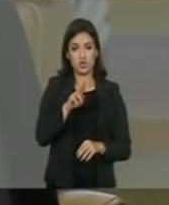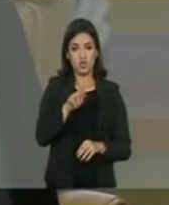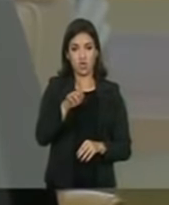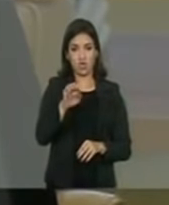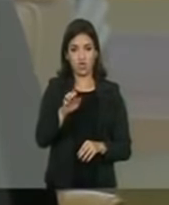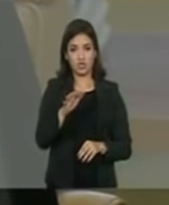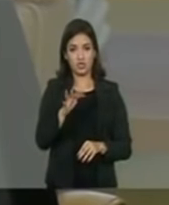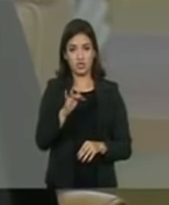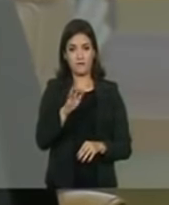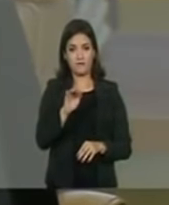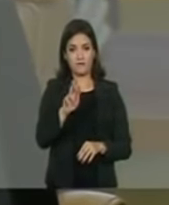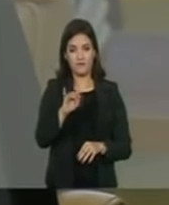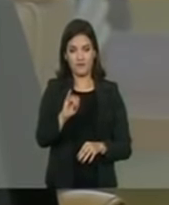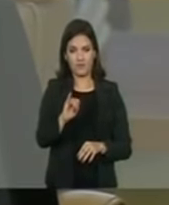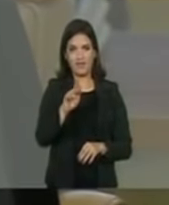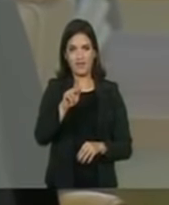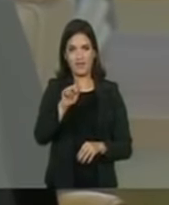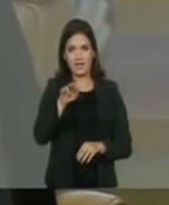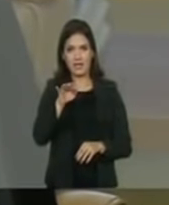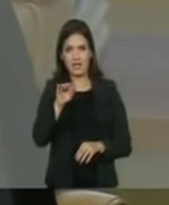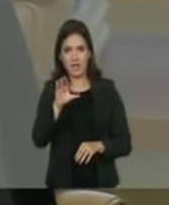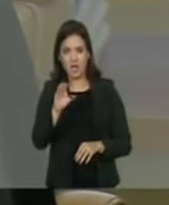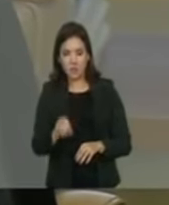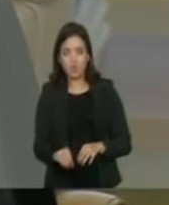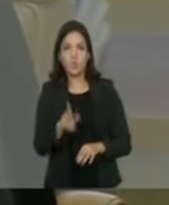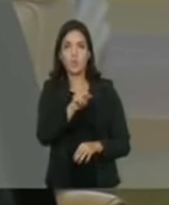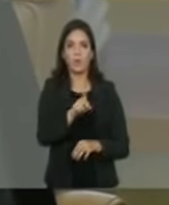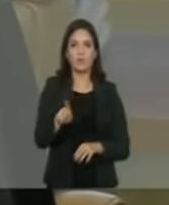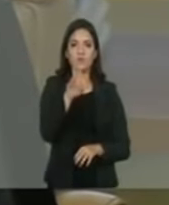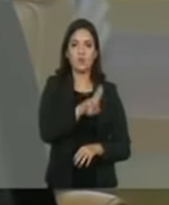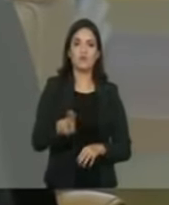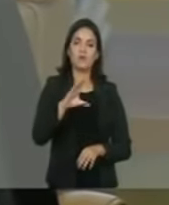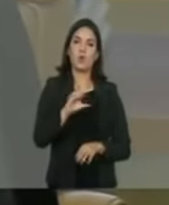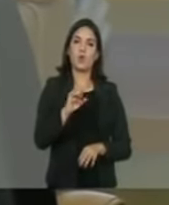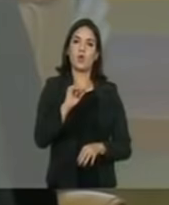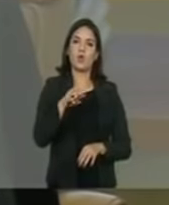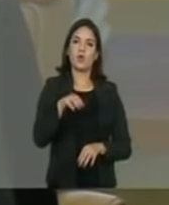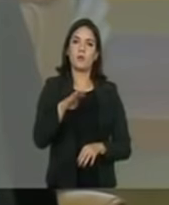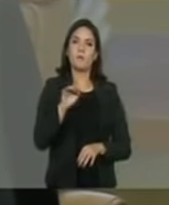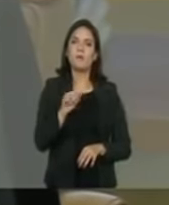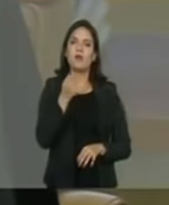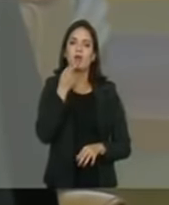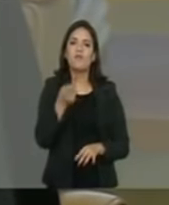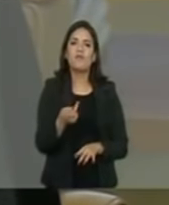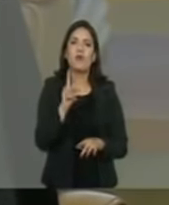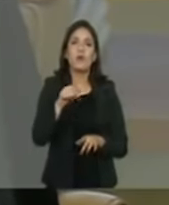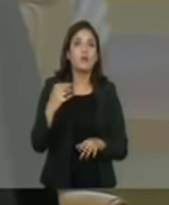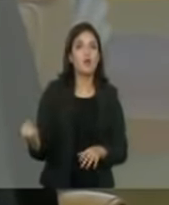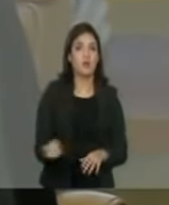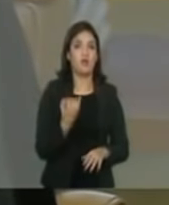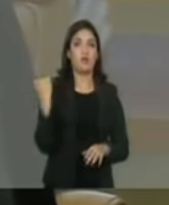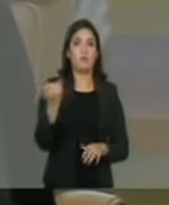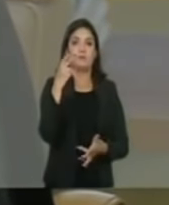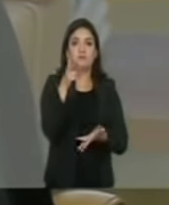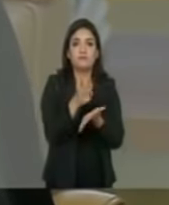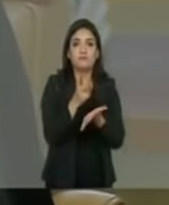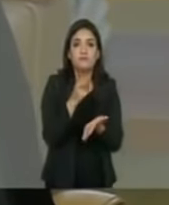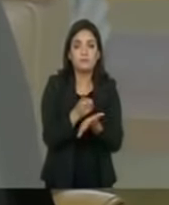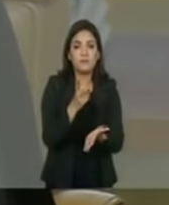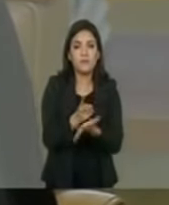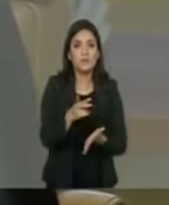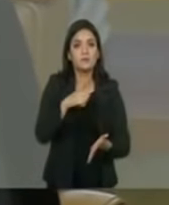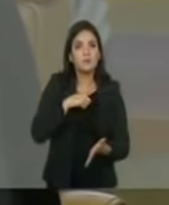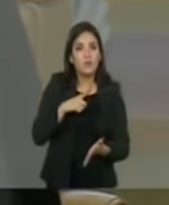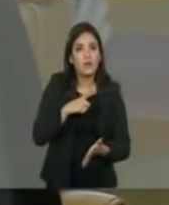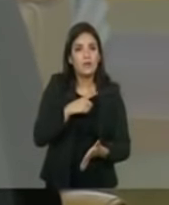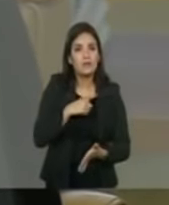eminente professor da universidade de coimbra que reconhece a essencialidade da presunção de inocência